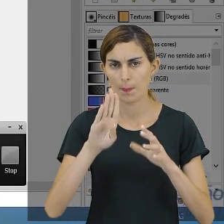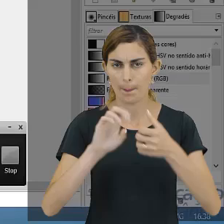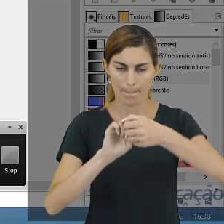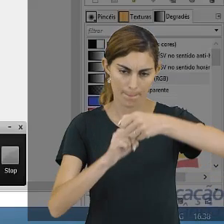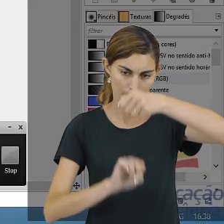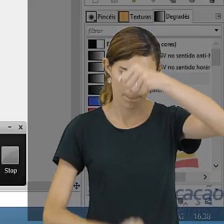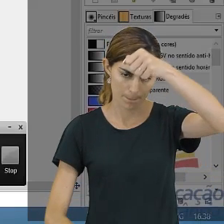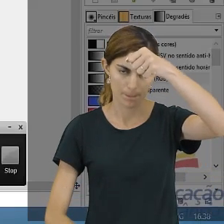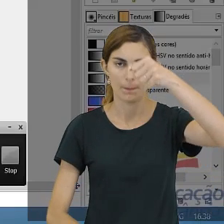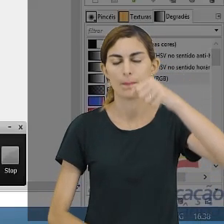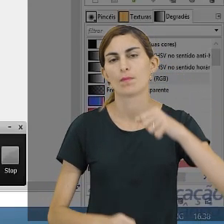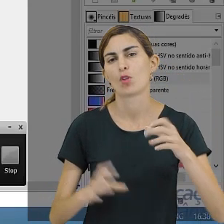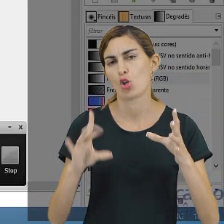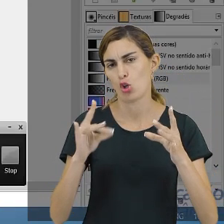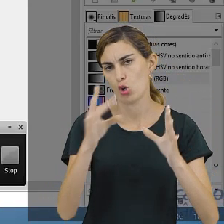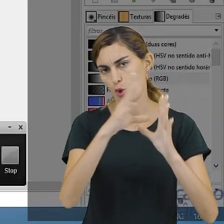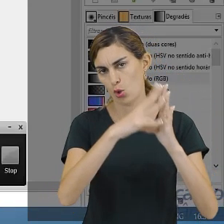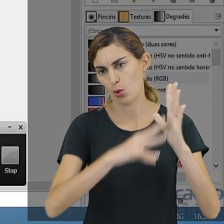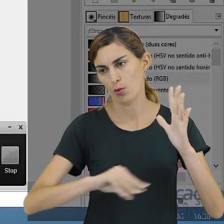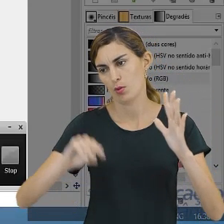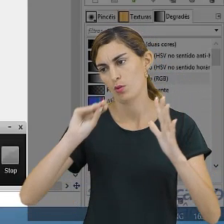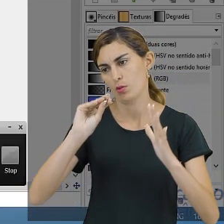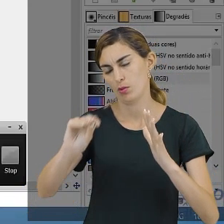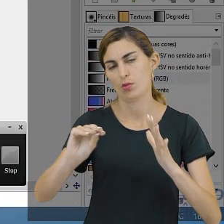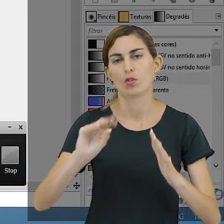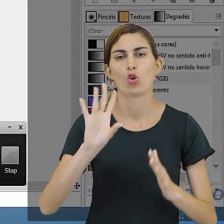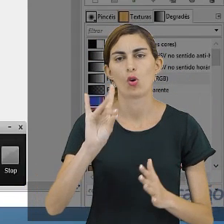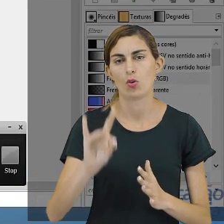no banner, eu vou colar